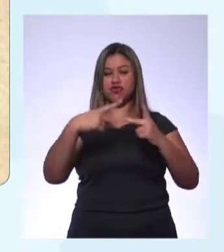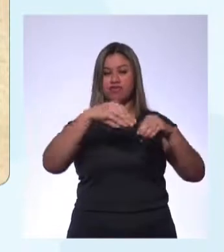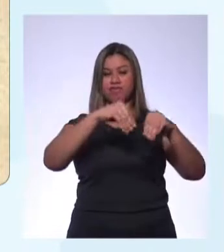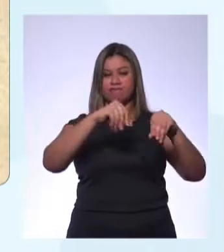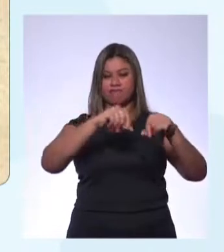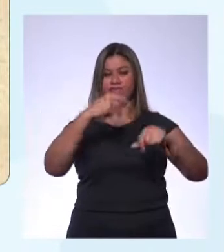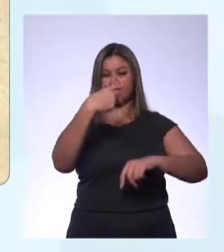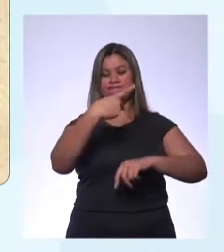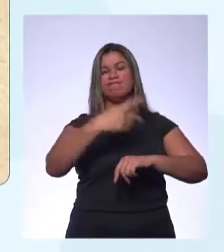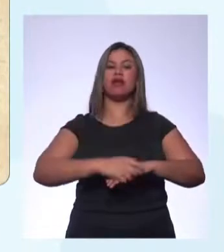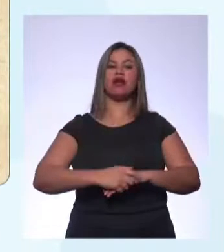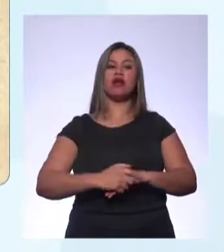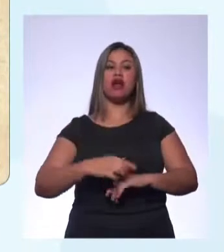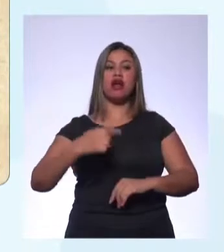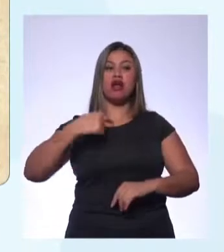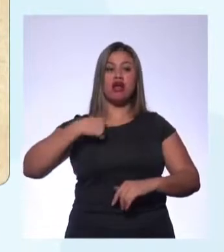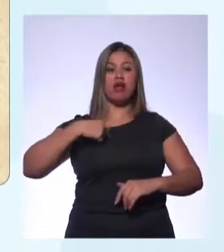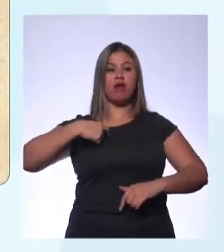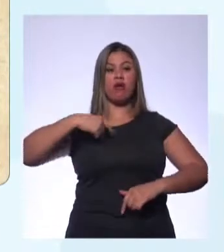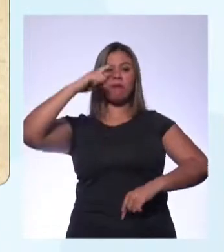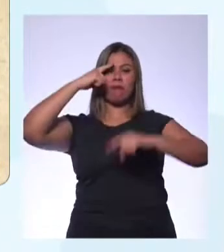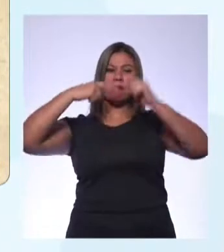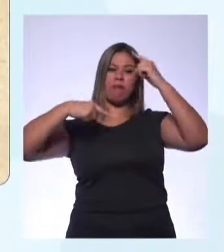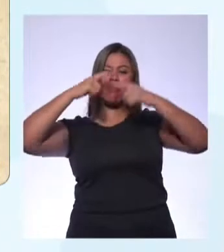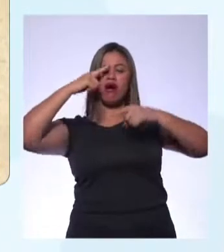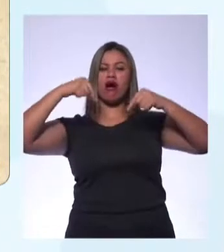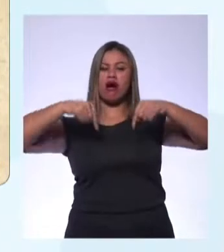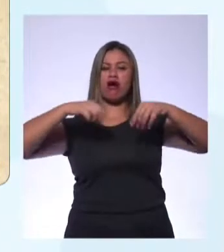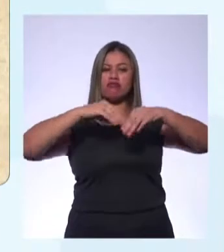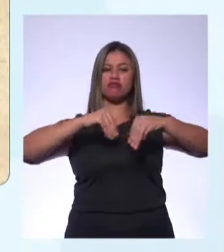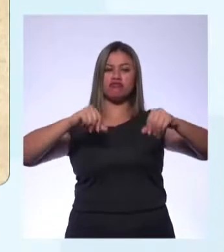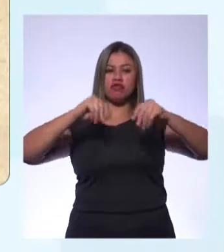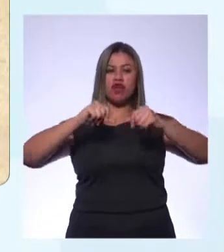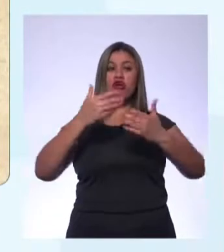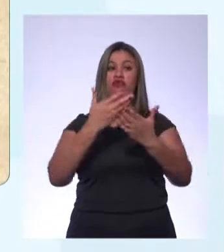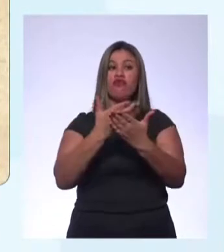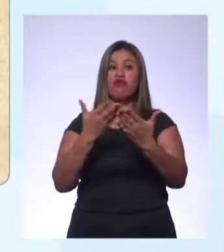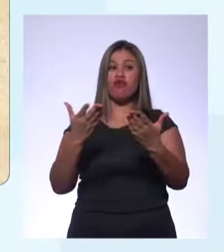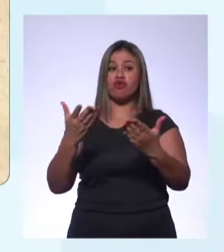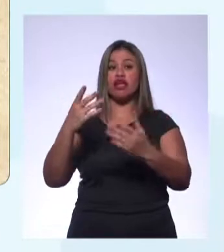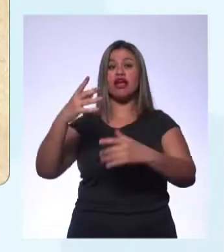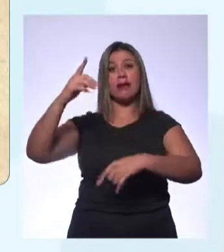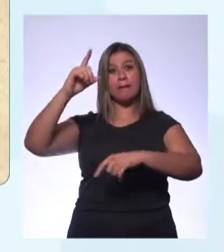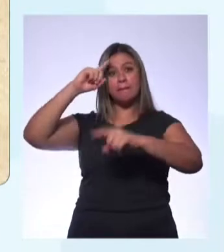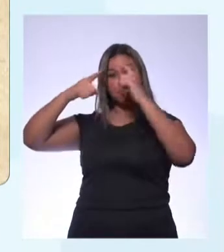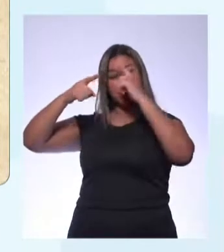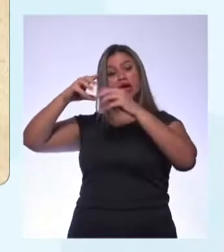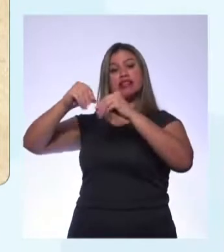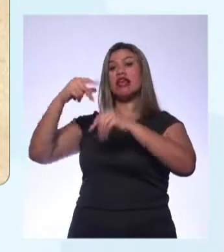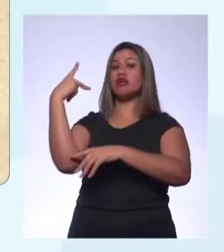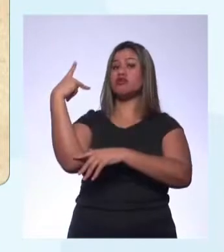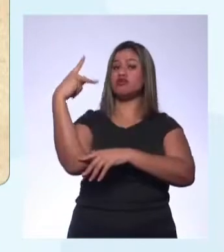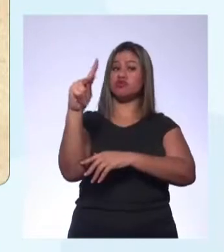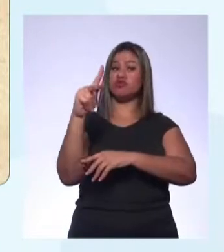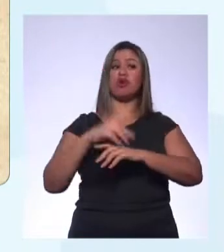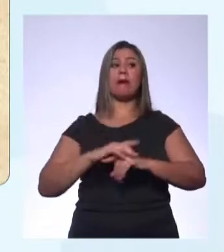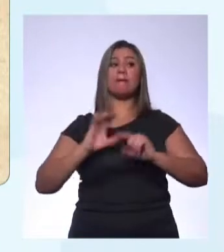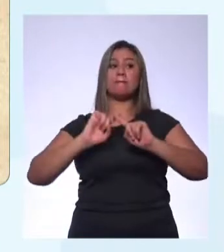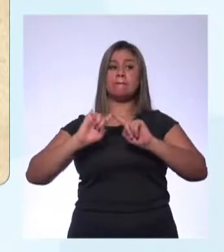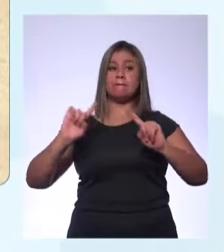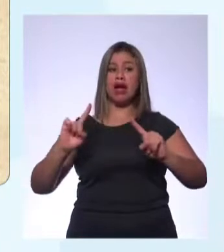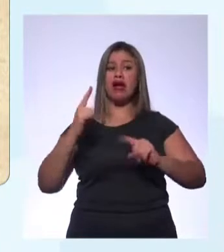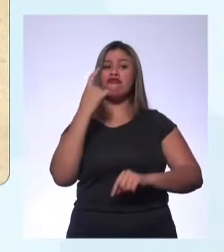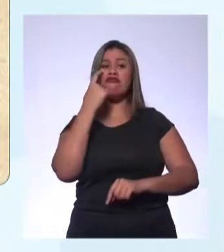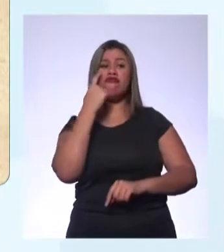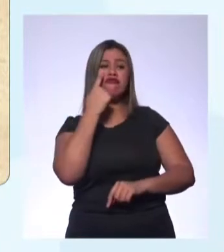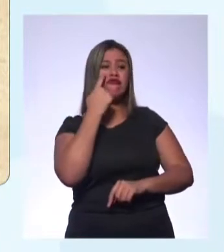território: "Sou sultão aqui na minha terra. Vós sois sultão lá na vossa. No entanto,